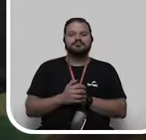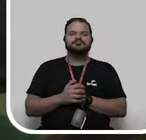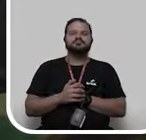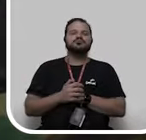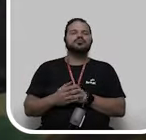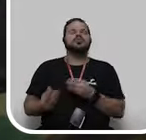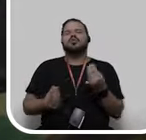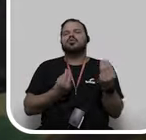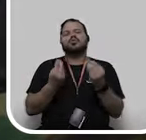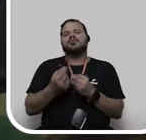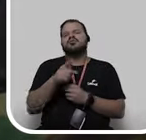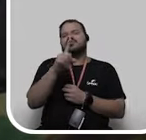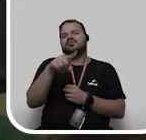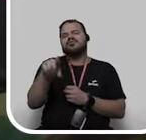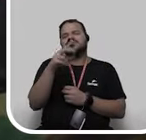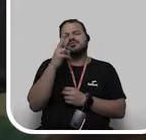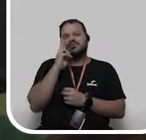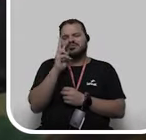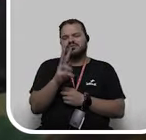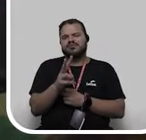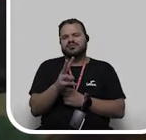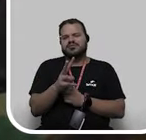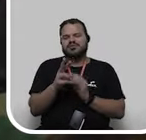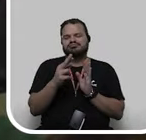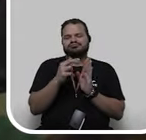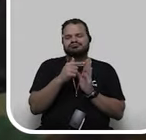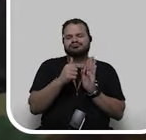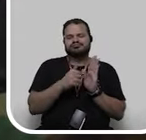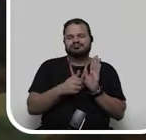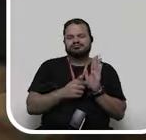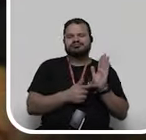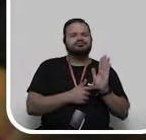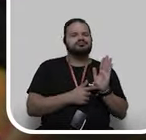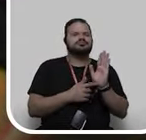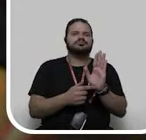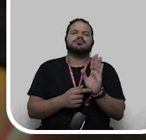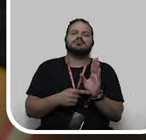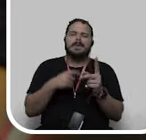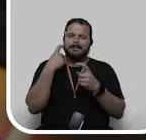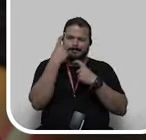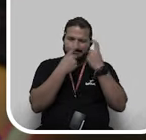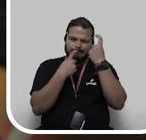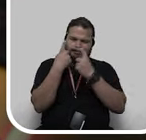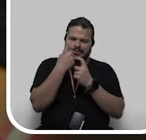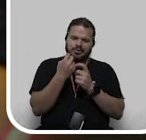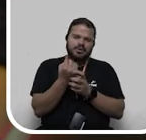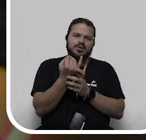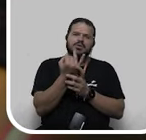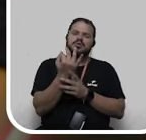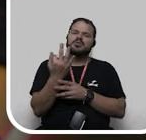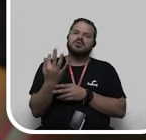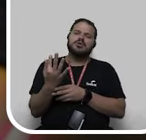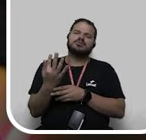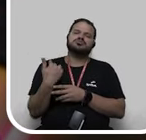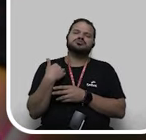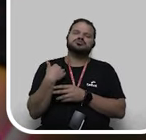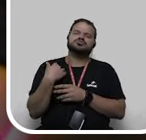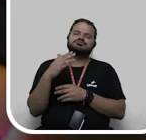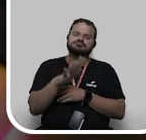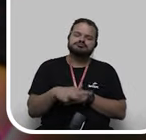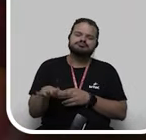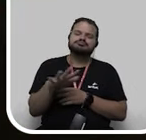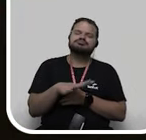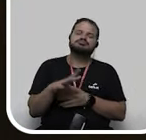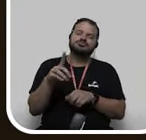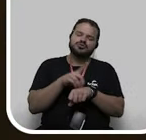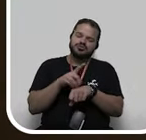vocês veem, diante dessas estatísticas muito preocupantes, como é que vocês veem a importância do assunto no cenário digital